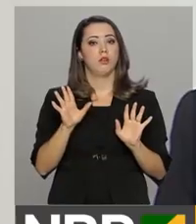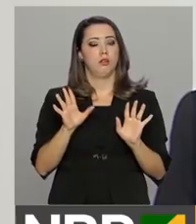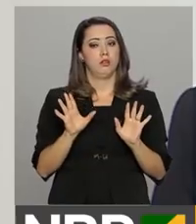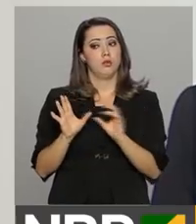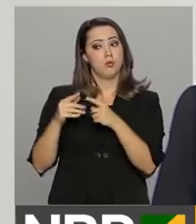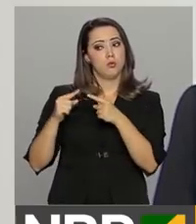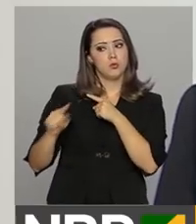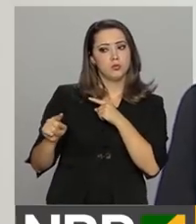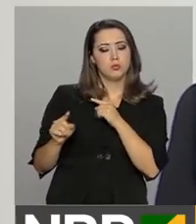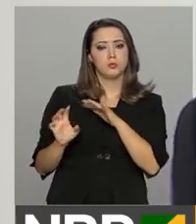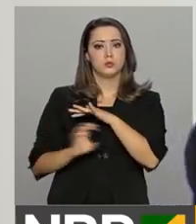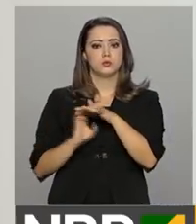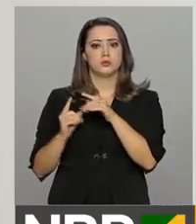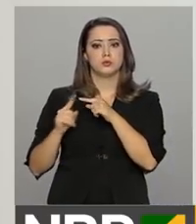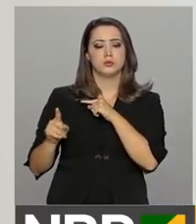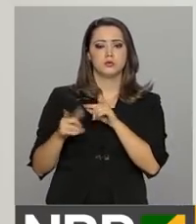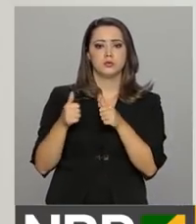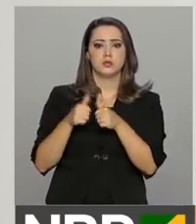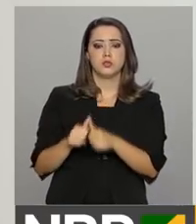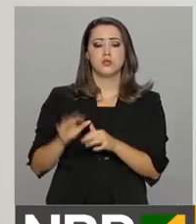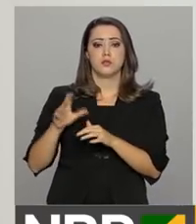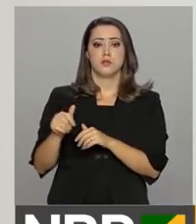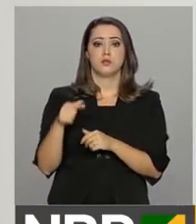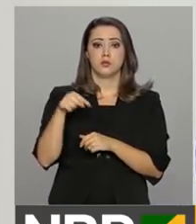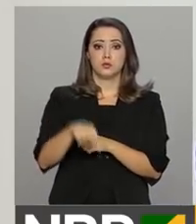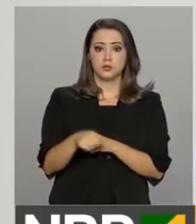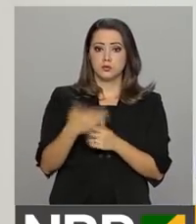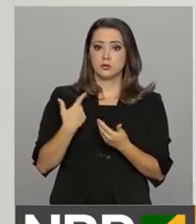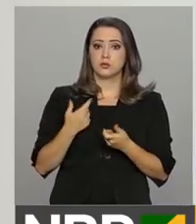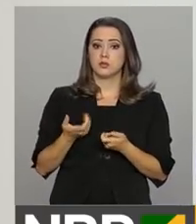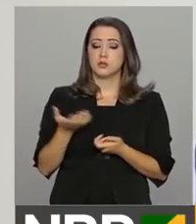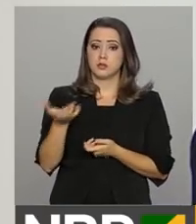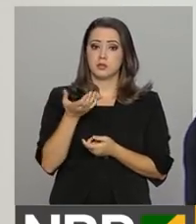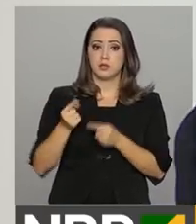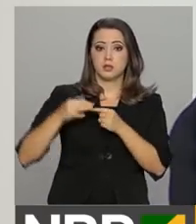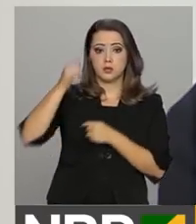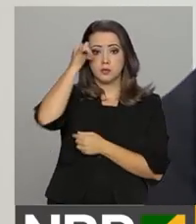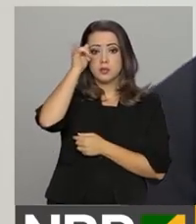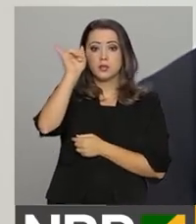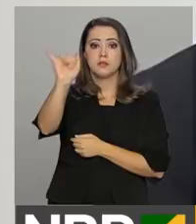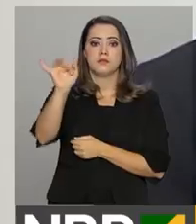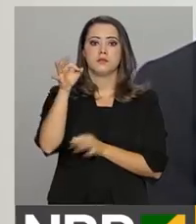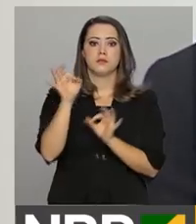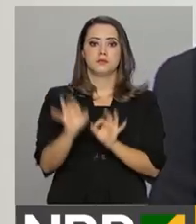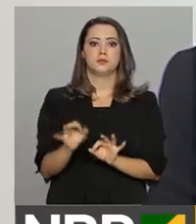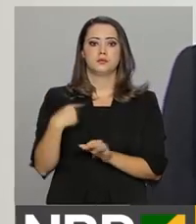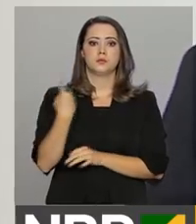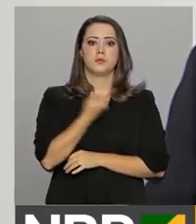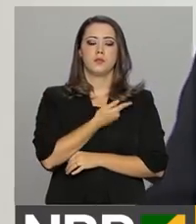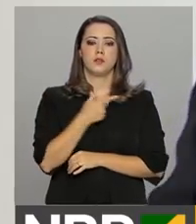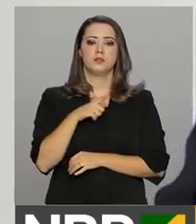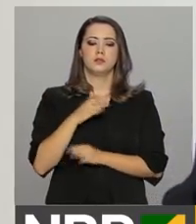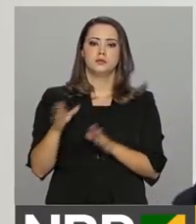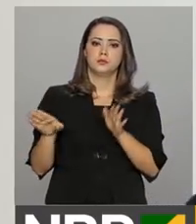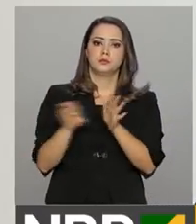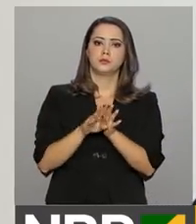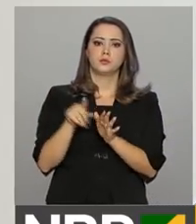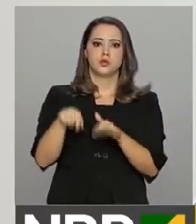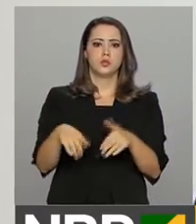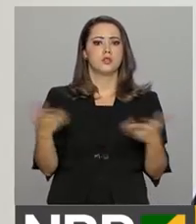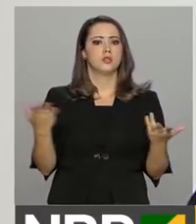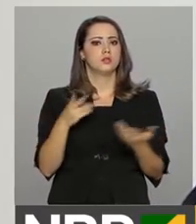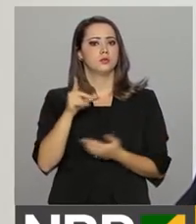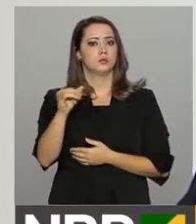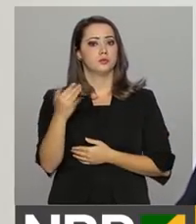mineradoras tiveram todas aqui para tentar evitar exata é precisamente que nós chegássemos ao dia de hoje